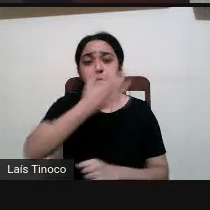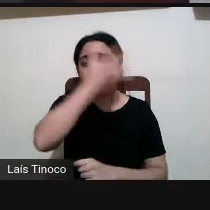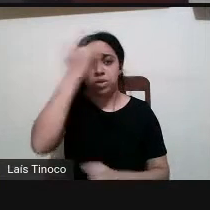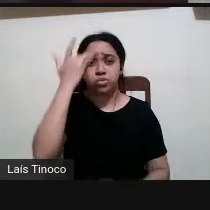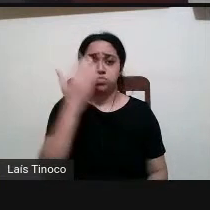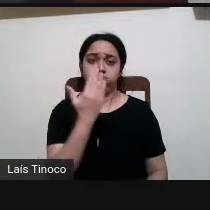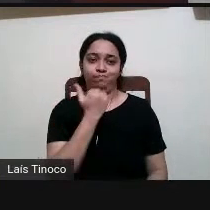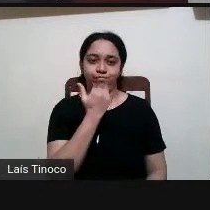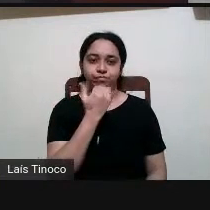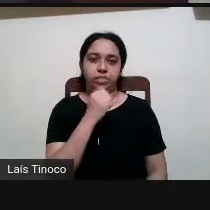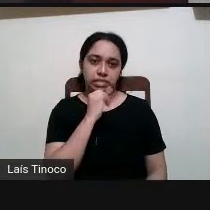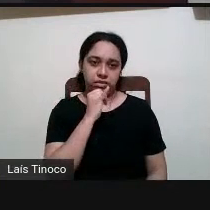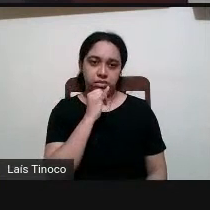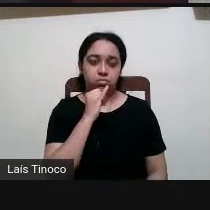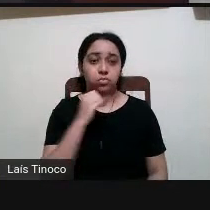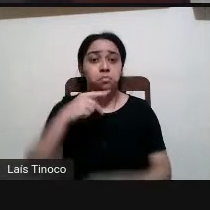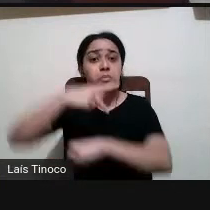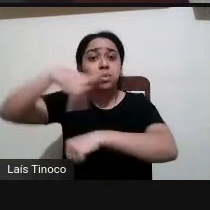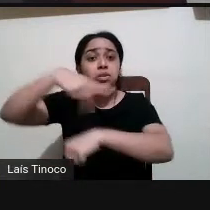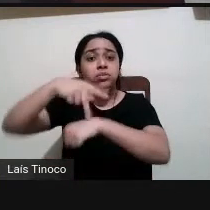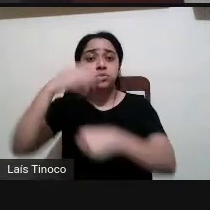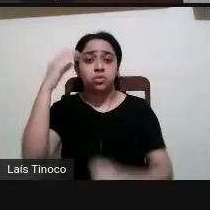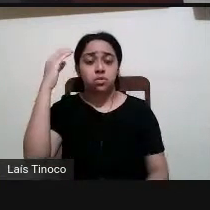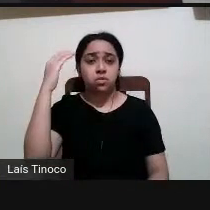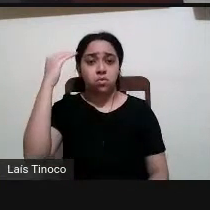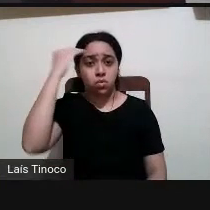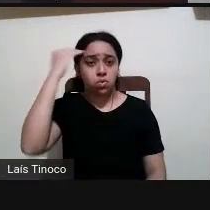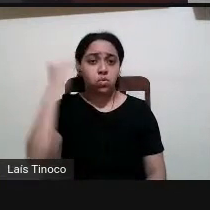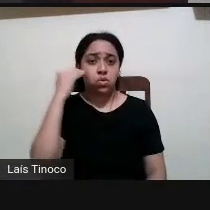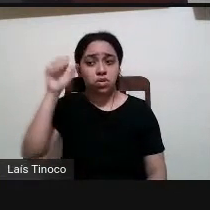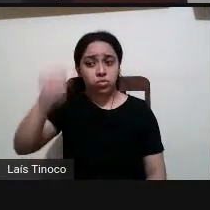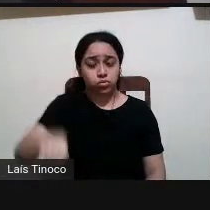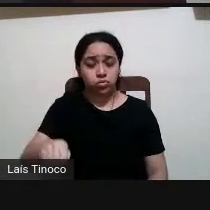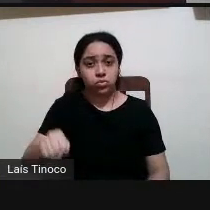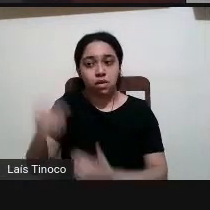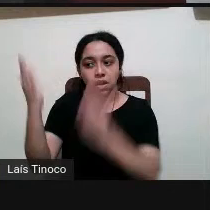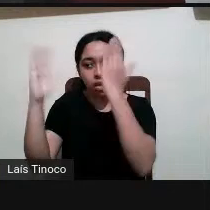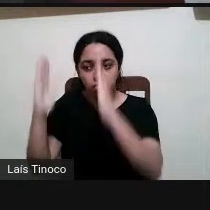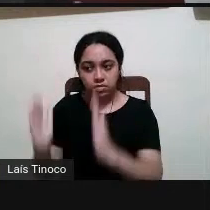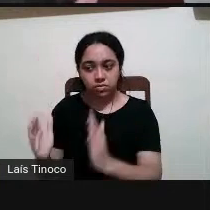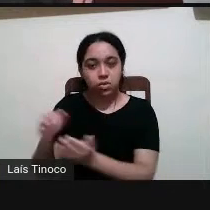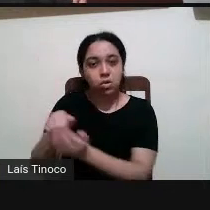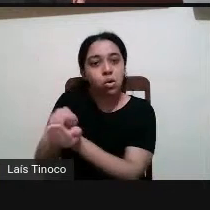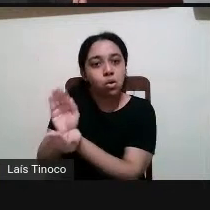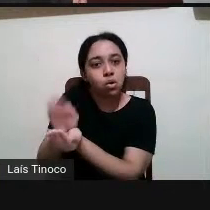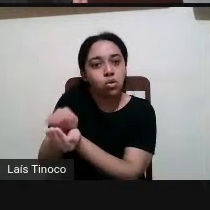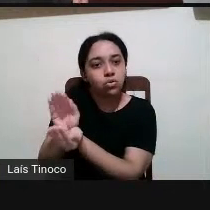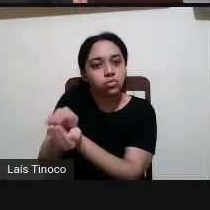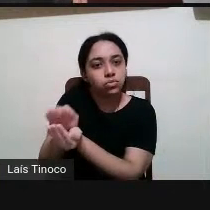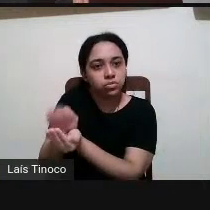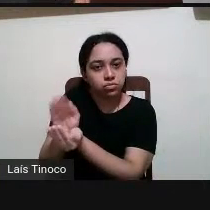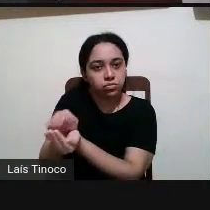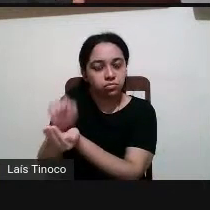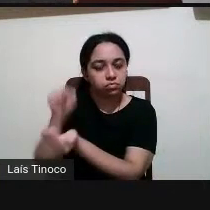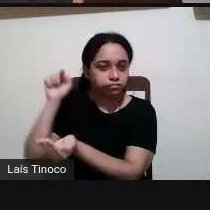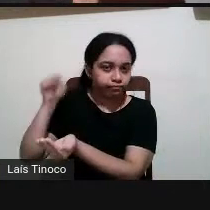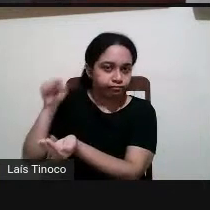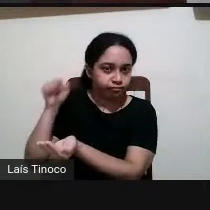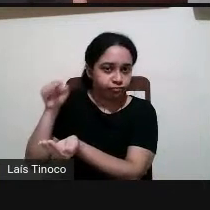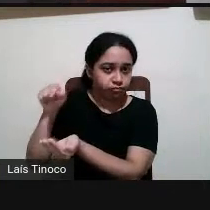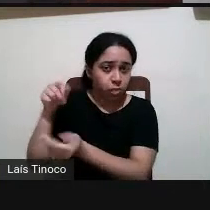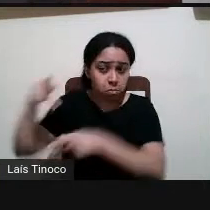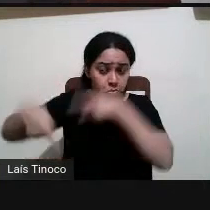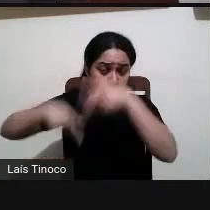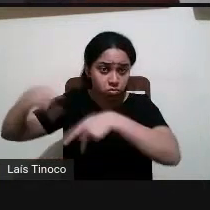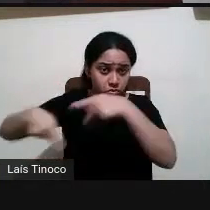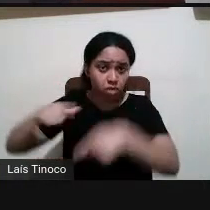exemplo, na Coreia do Sul, foram analisadas ostras, então, aquela população